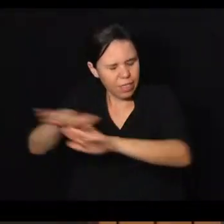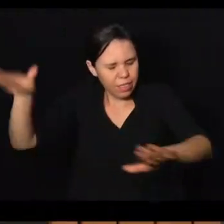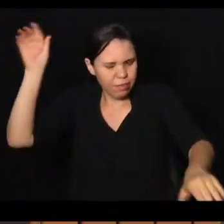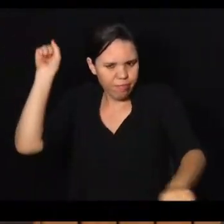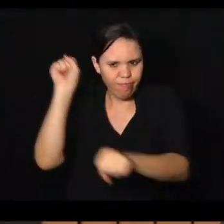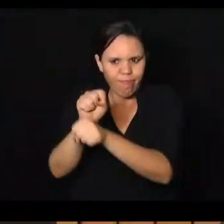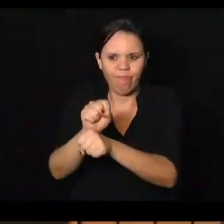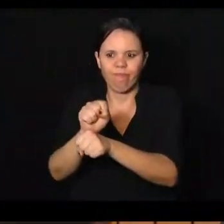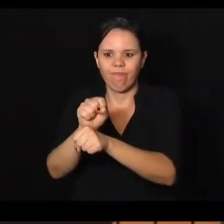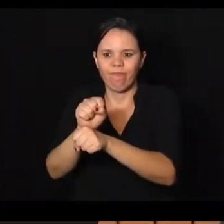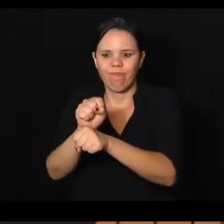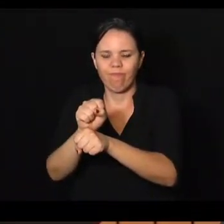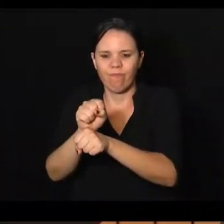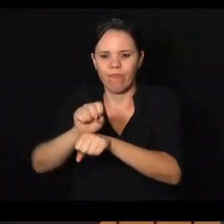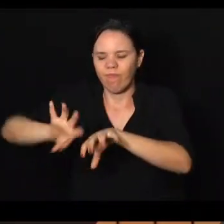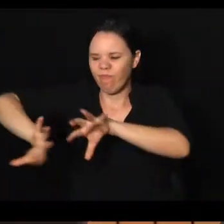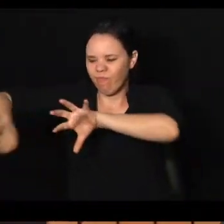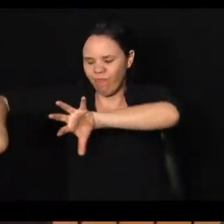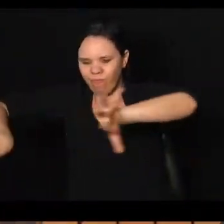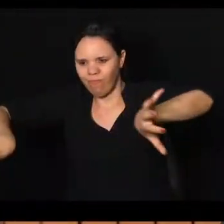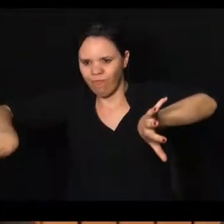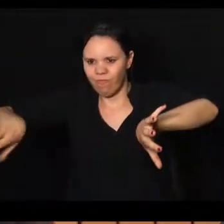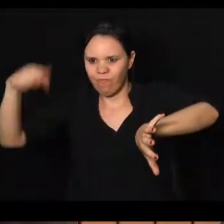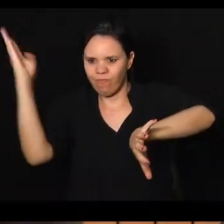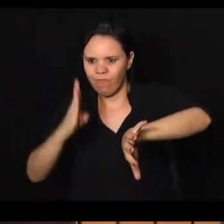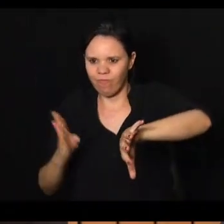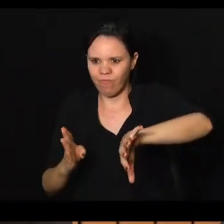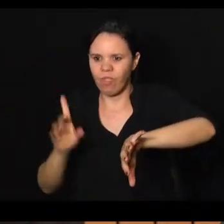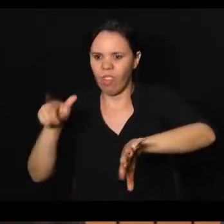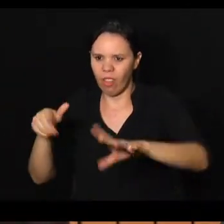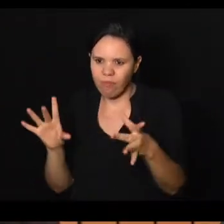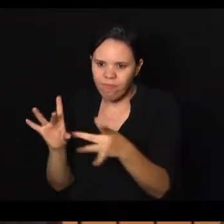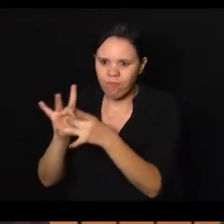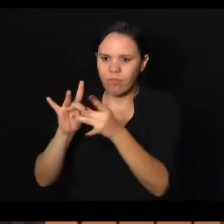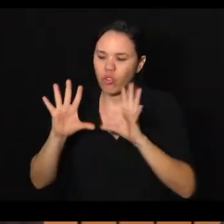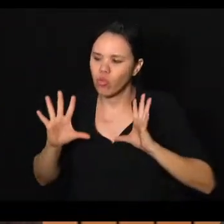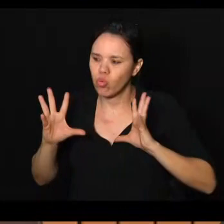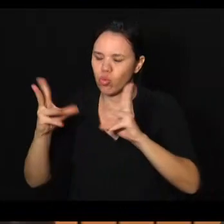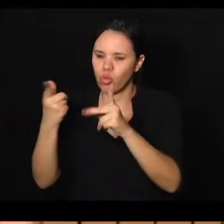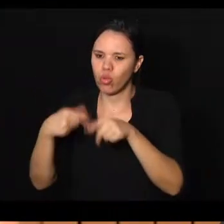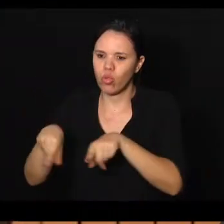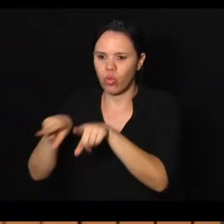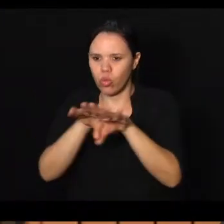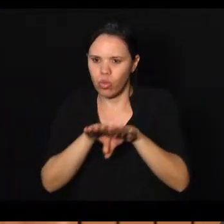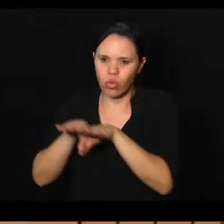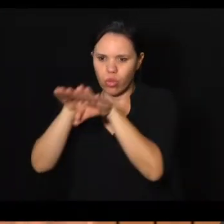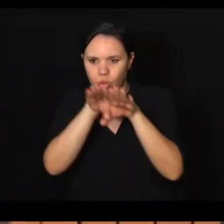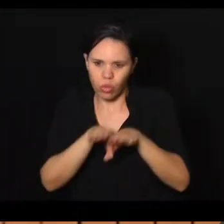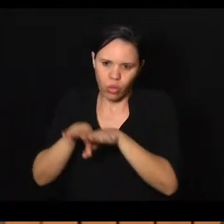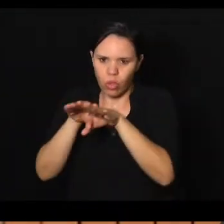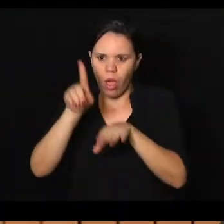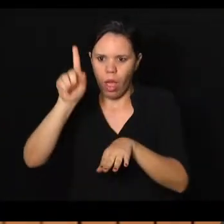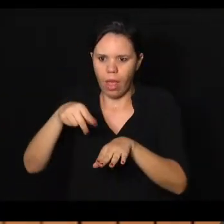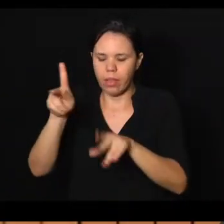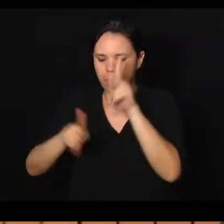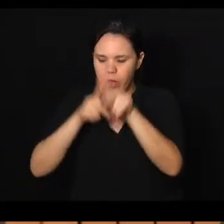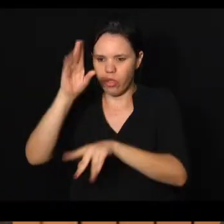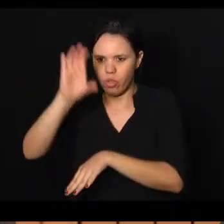da gente dividir esta nação. Essa é uma nação de todos nós. Essa é a nação do